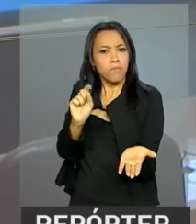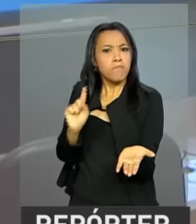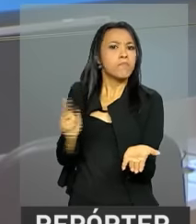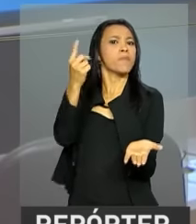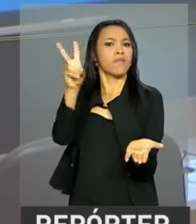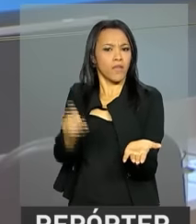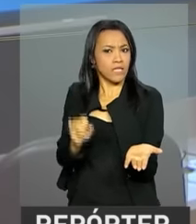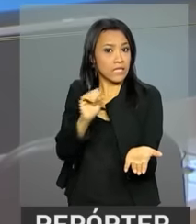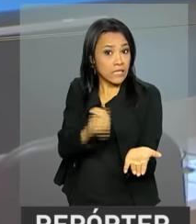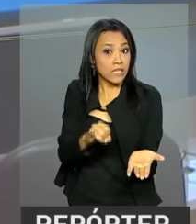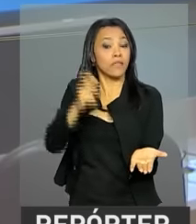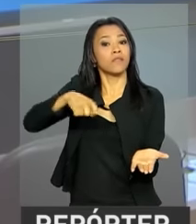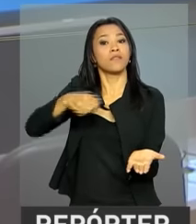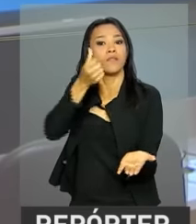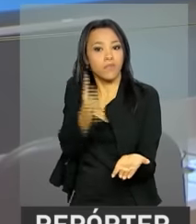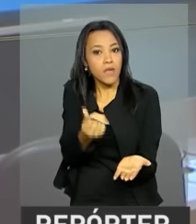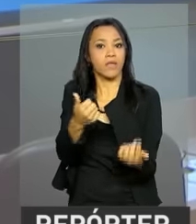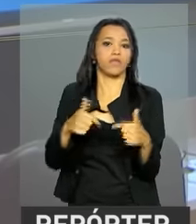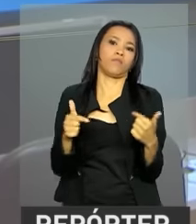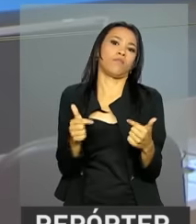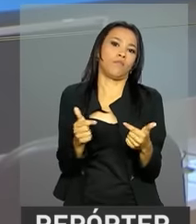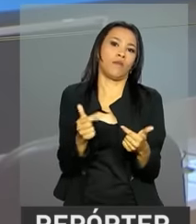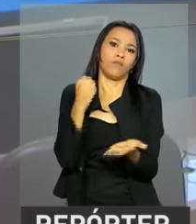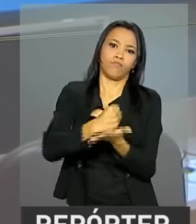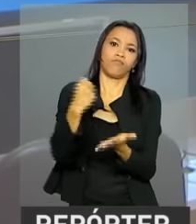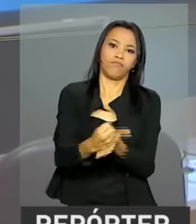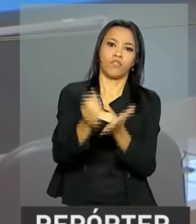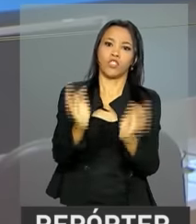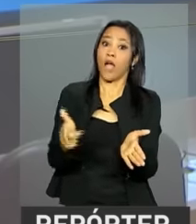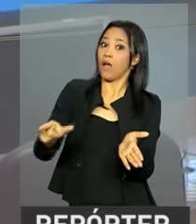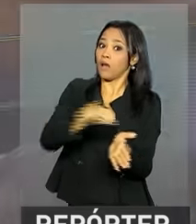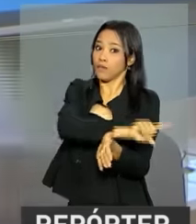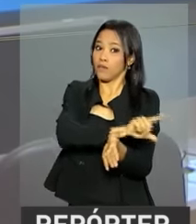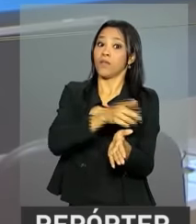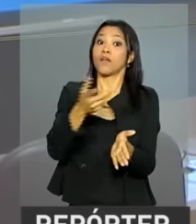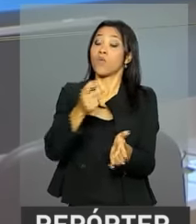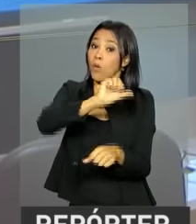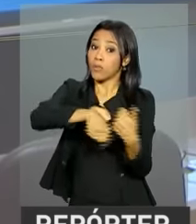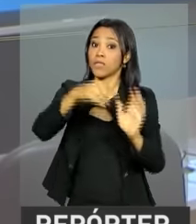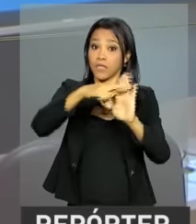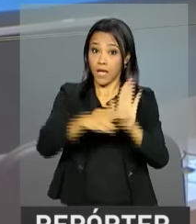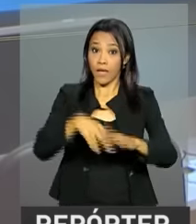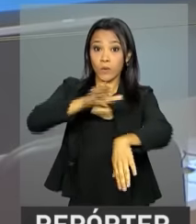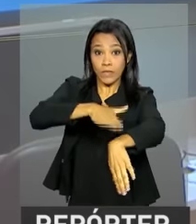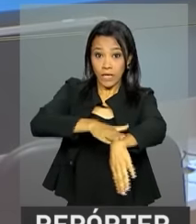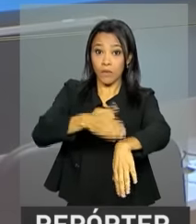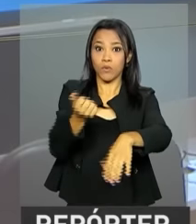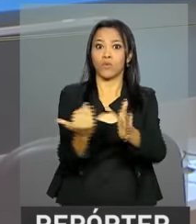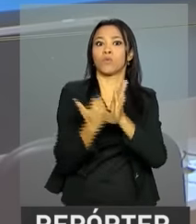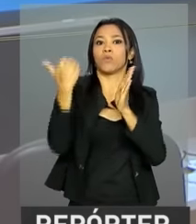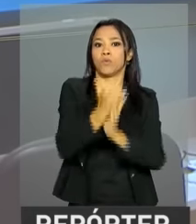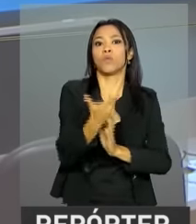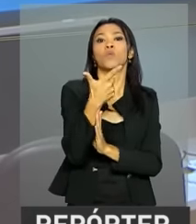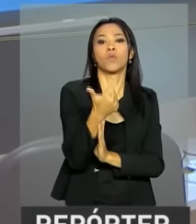tivesse pelo menos 6 meses de trabalho formal antes da demissão com a mudança o tempo mínimo de trabalho subiu para